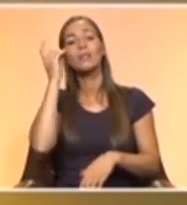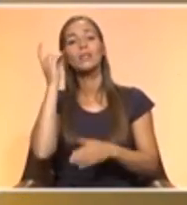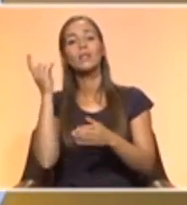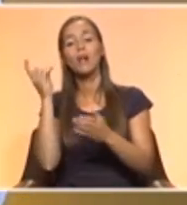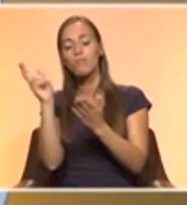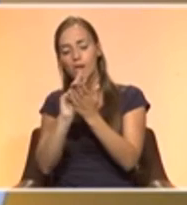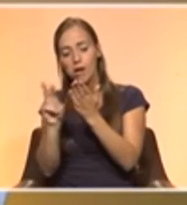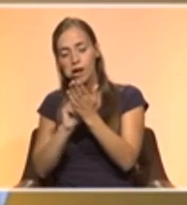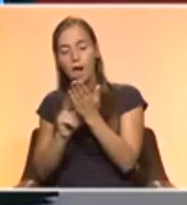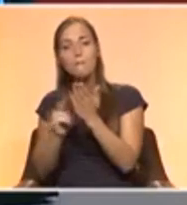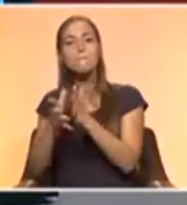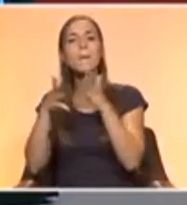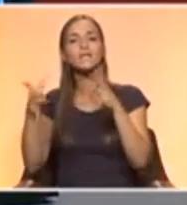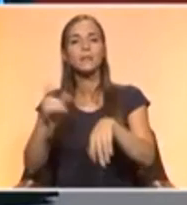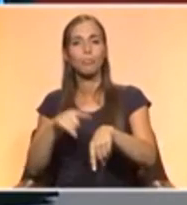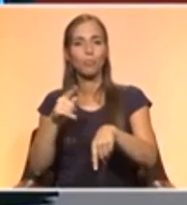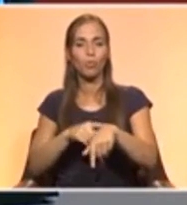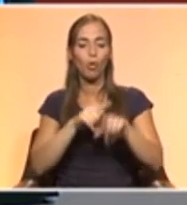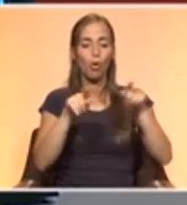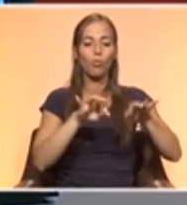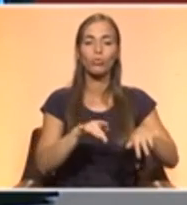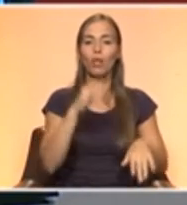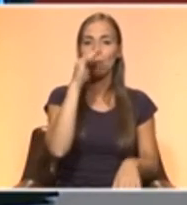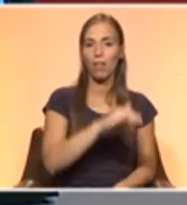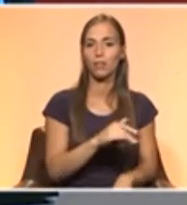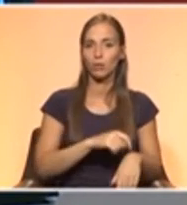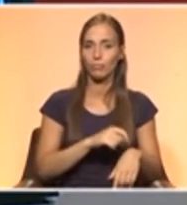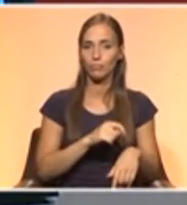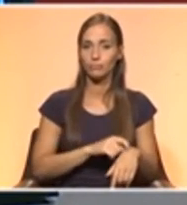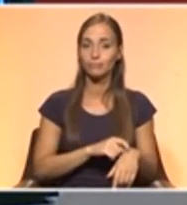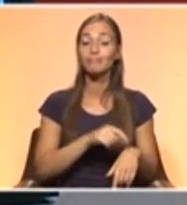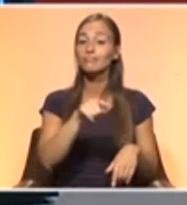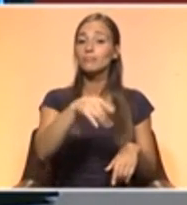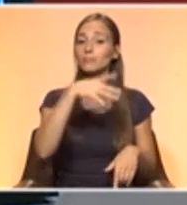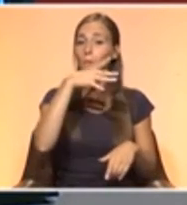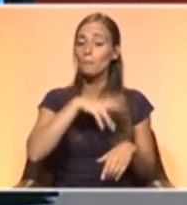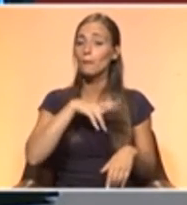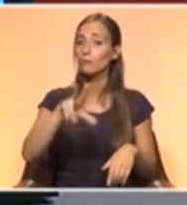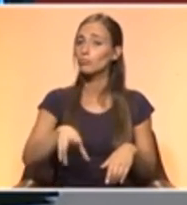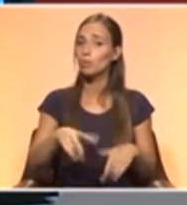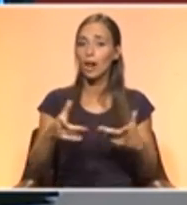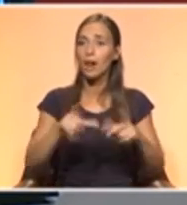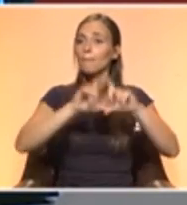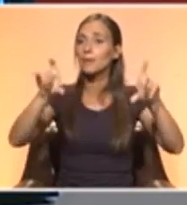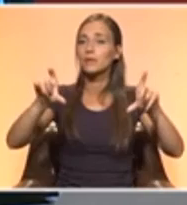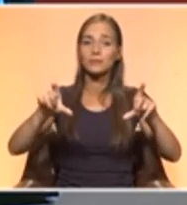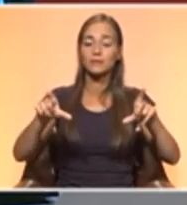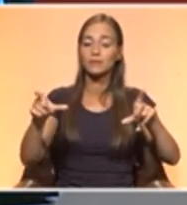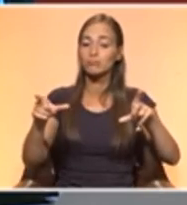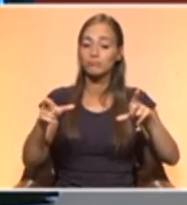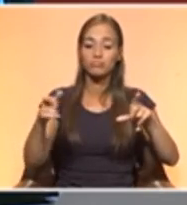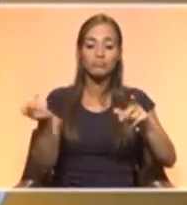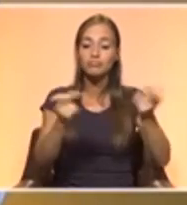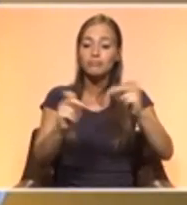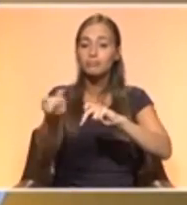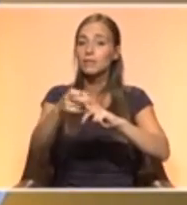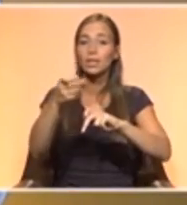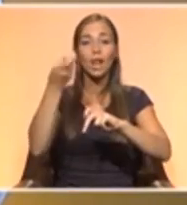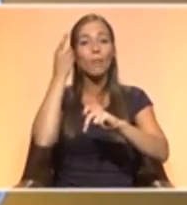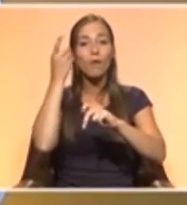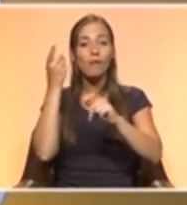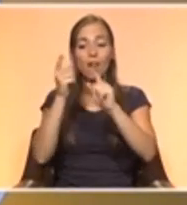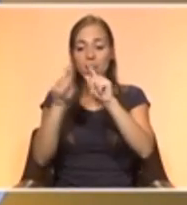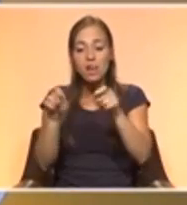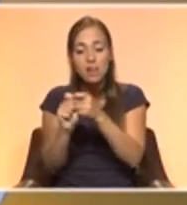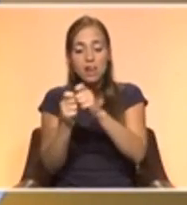nos tablets só que nos computadores e portanto Isto significa que rapidamente as empresas têm que estar presentes no mobile Existem várias formas lá estar